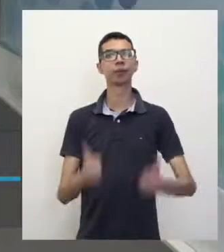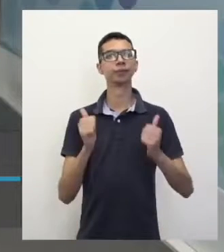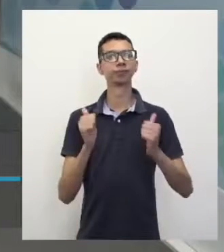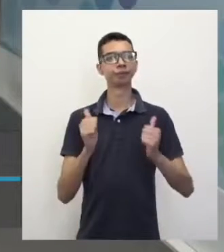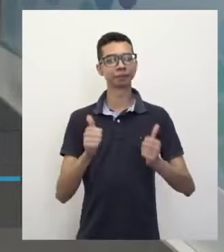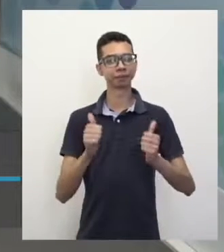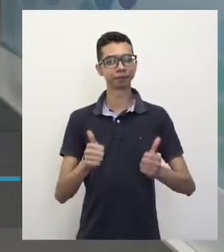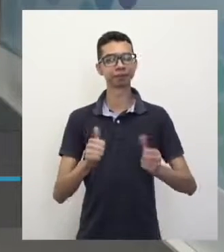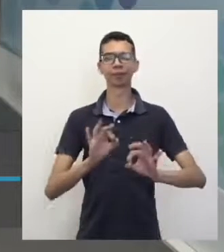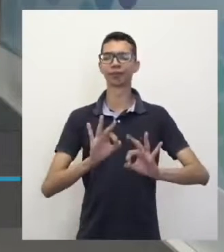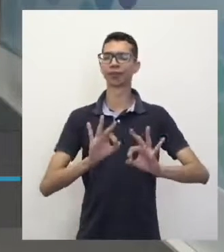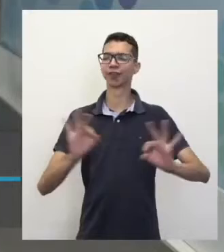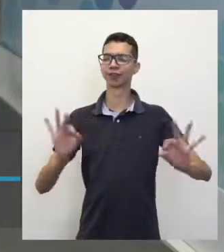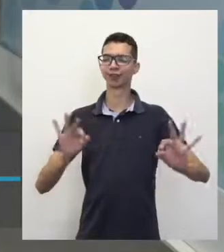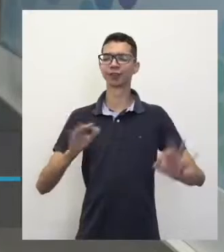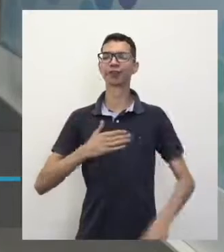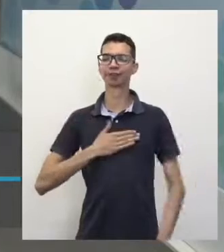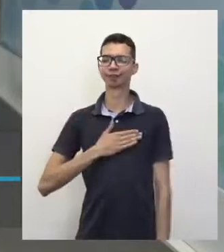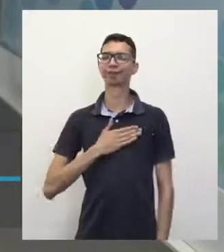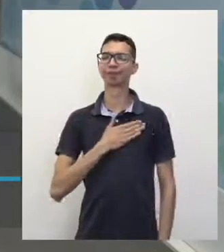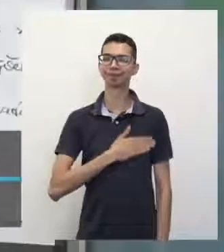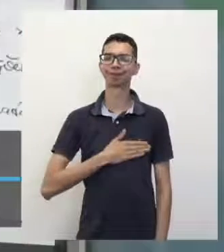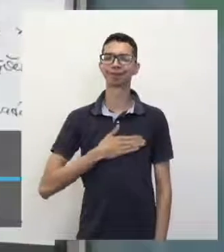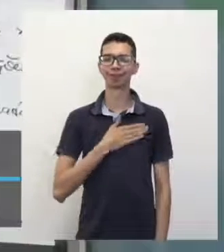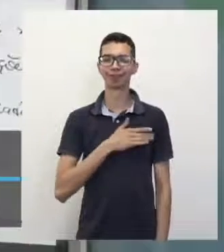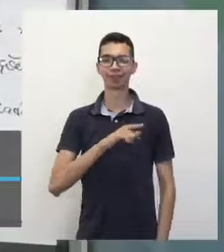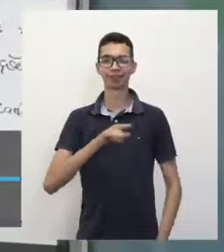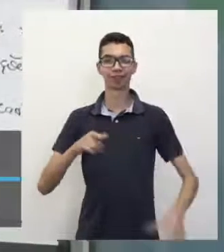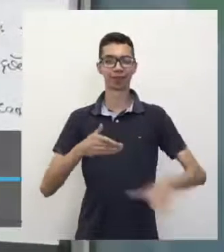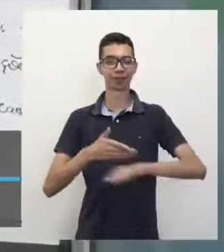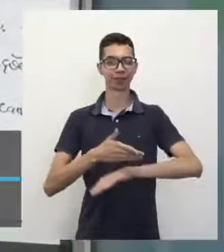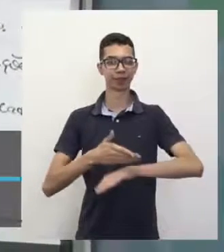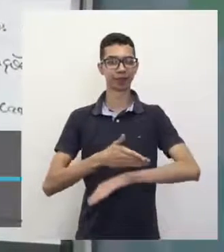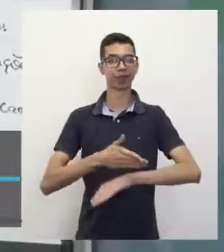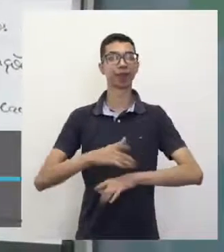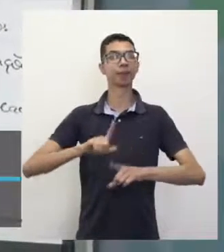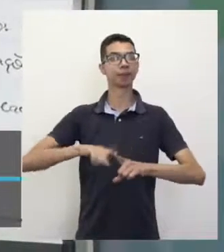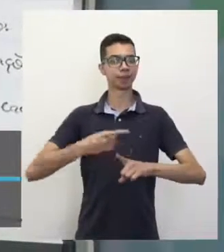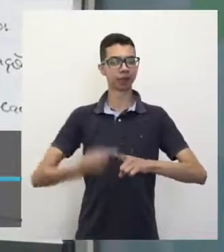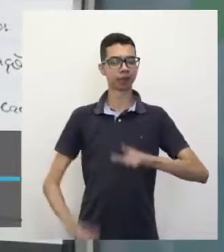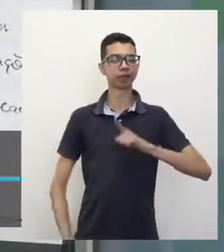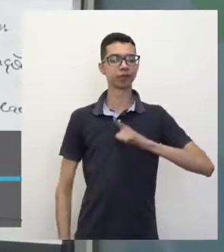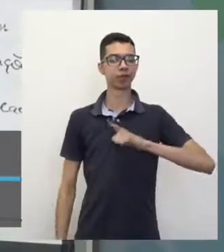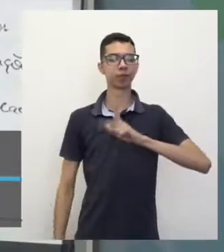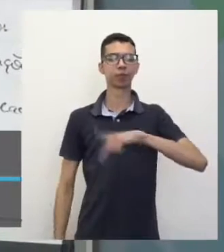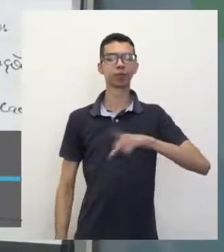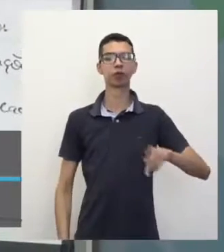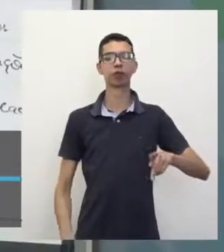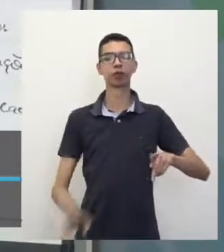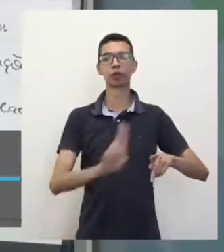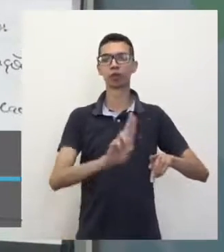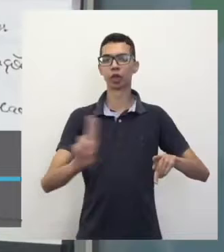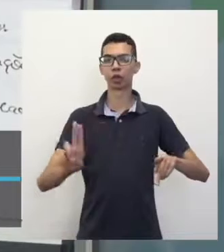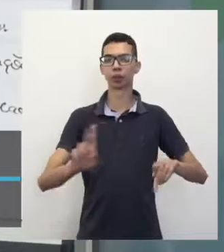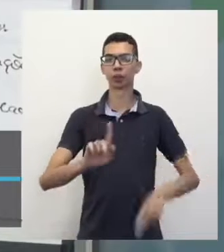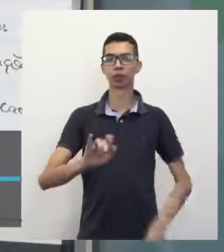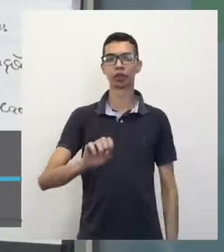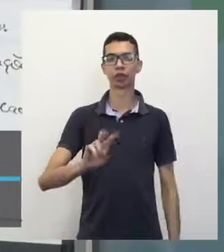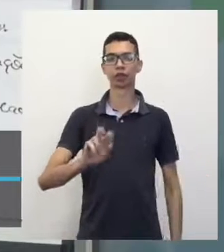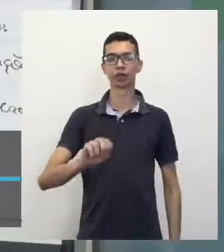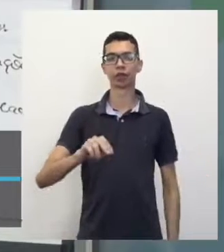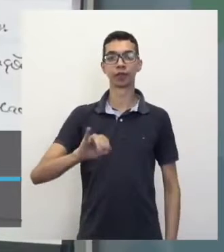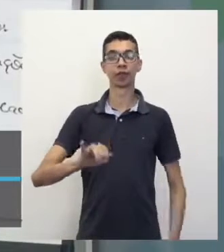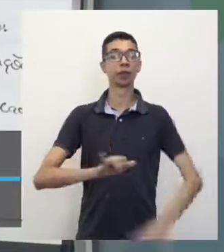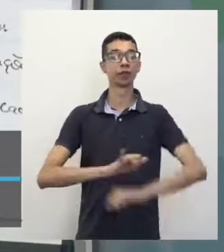que ótimo, né? Adorei aí as interações. E tem mais aqui, ó. O professor Giovanni citou que cada um pode fazer,